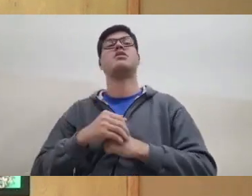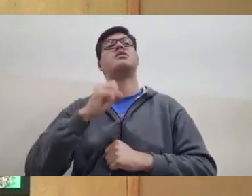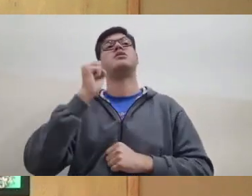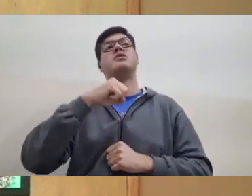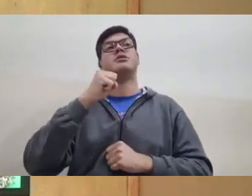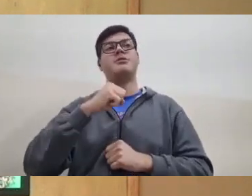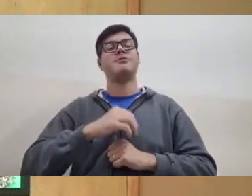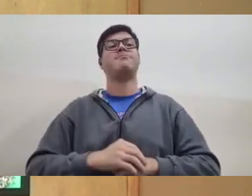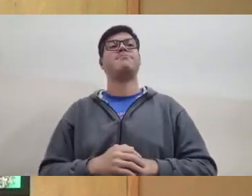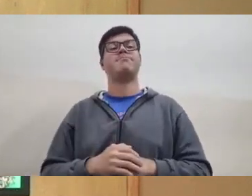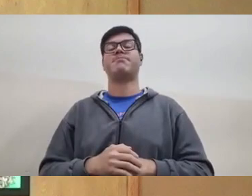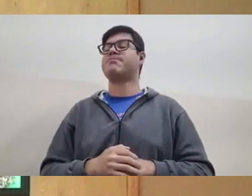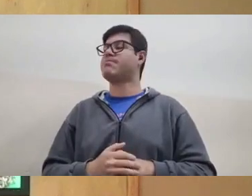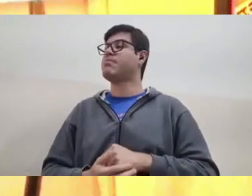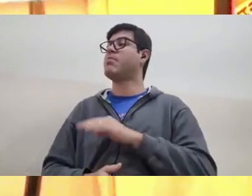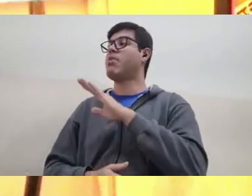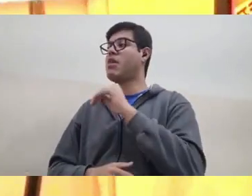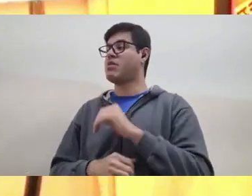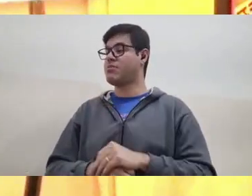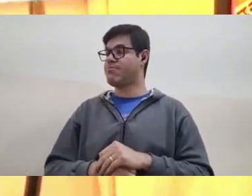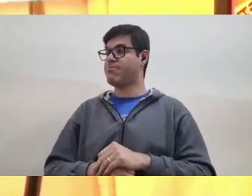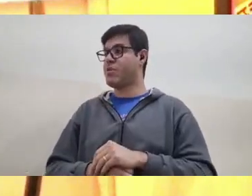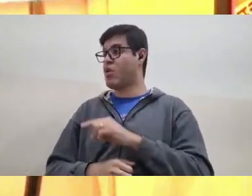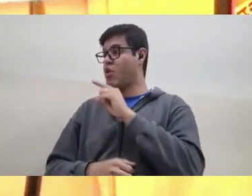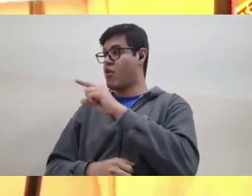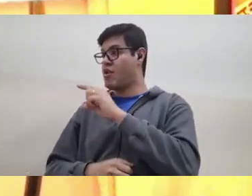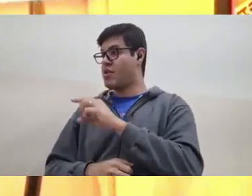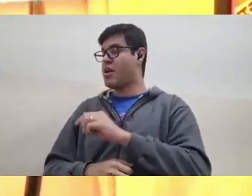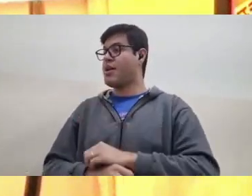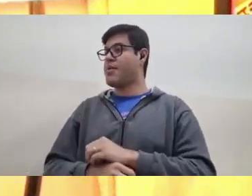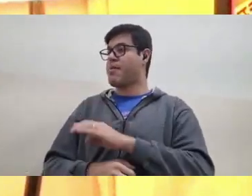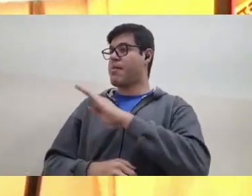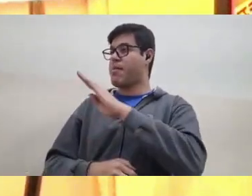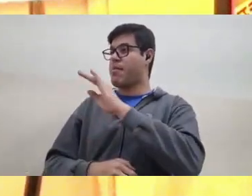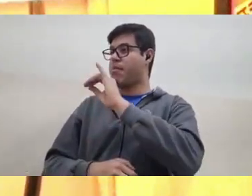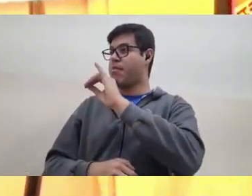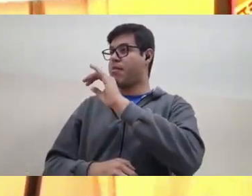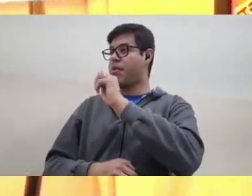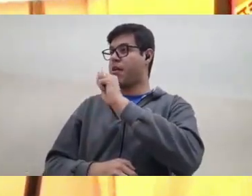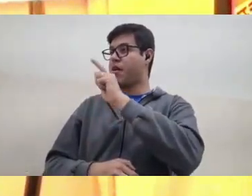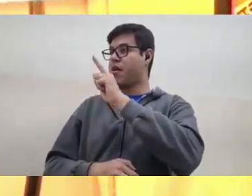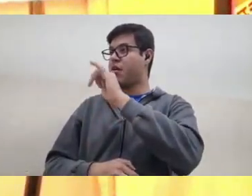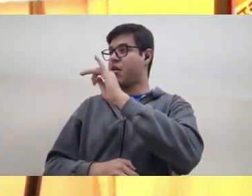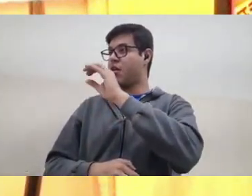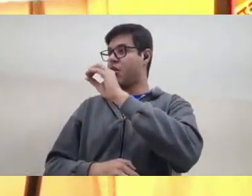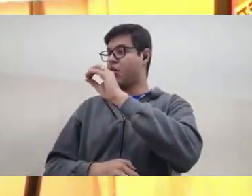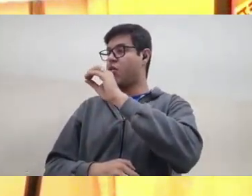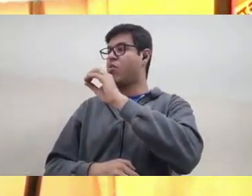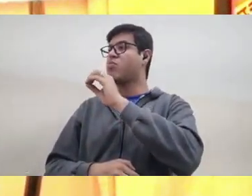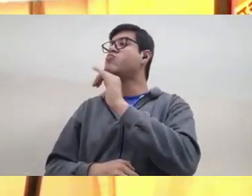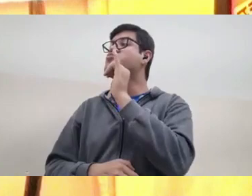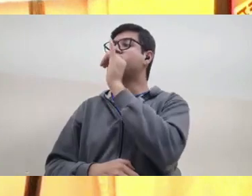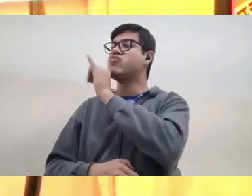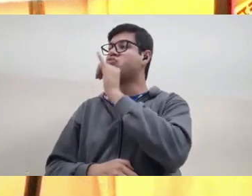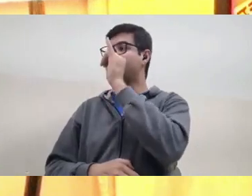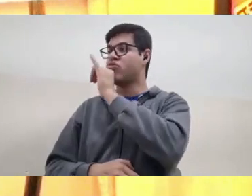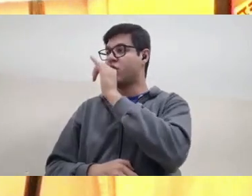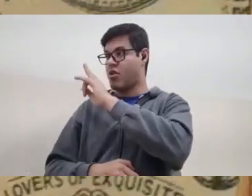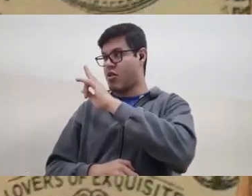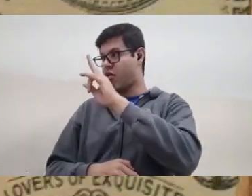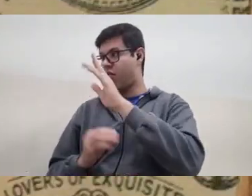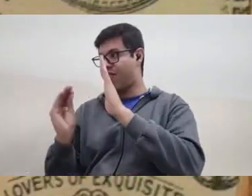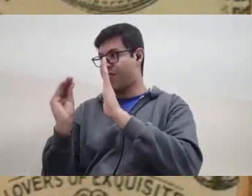muito elevado muito bem seu lugares mas você é viajo é sobrenome italiano né italiano tudo de bom na gente